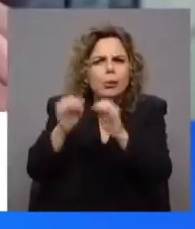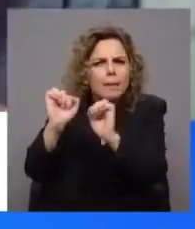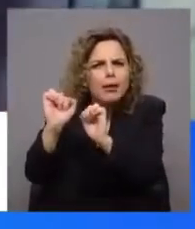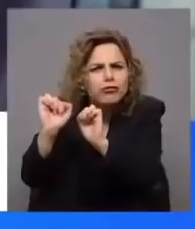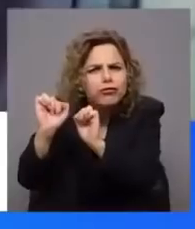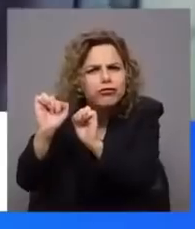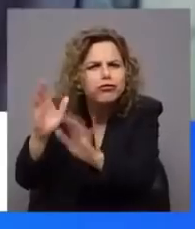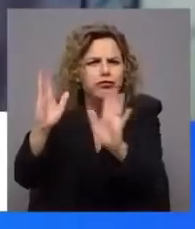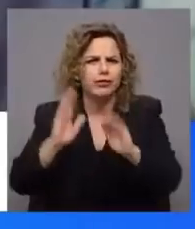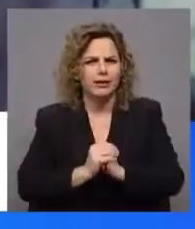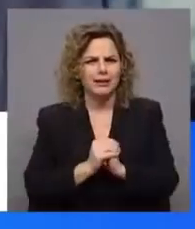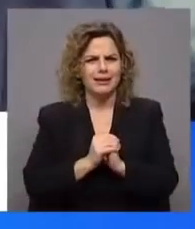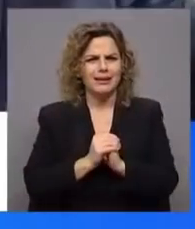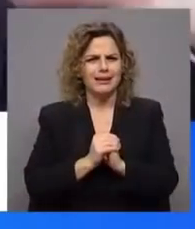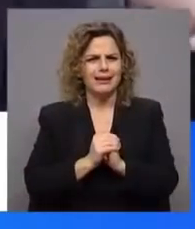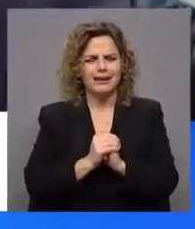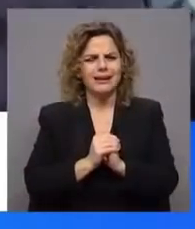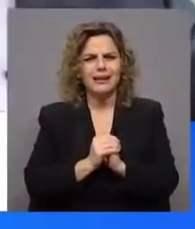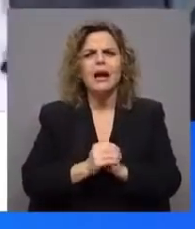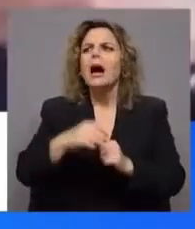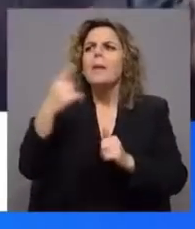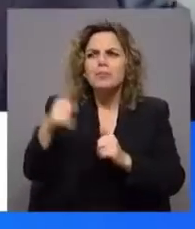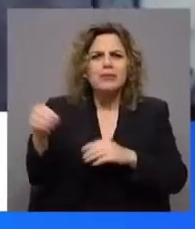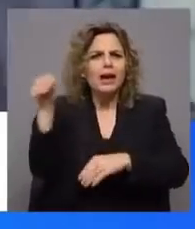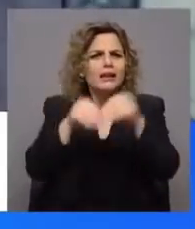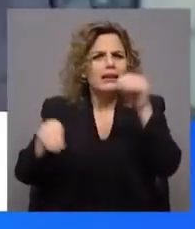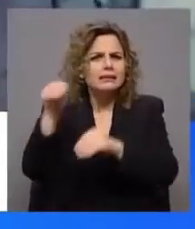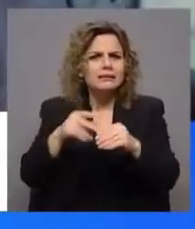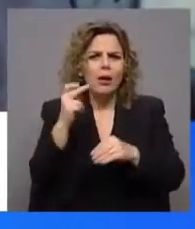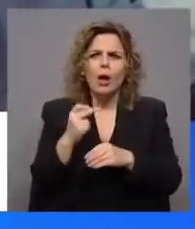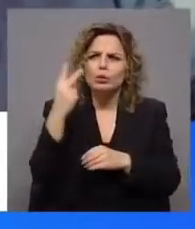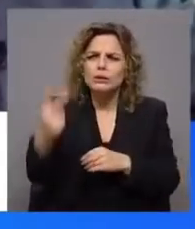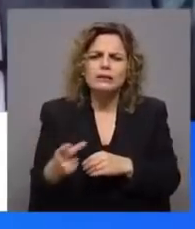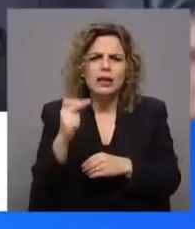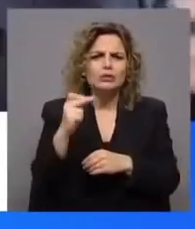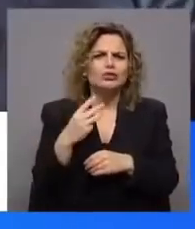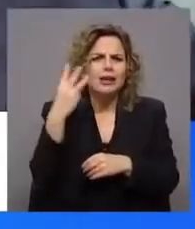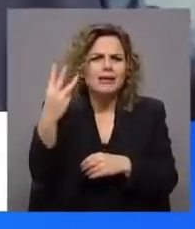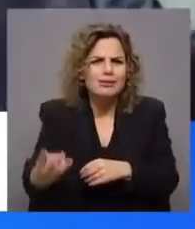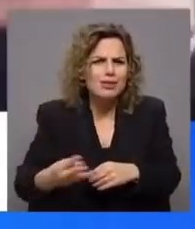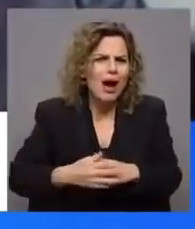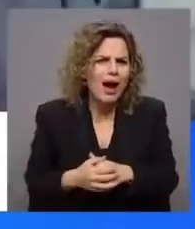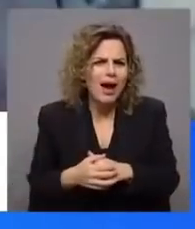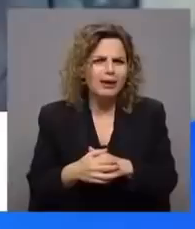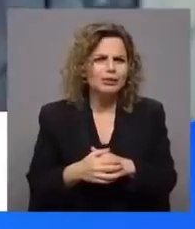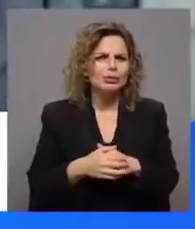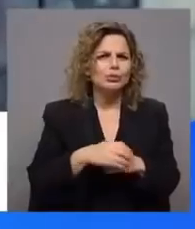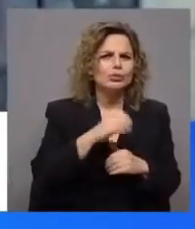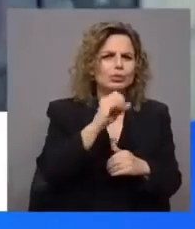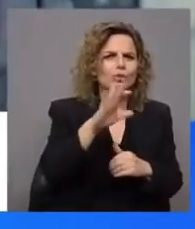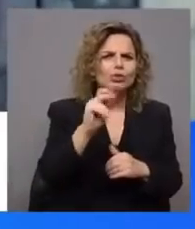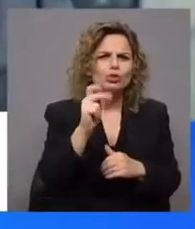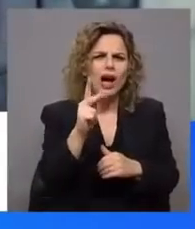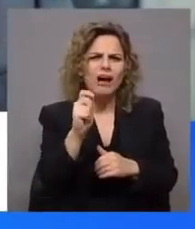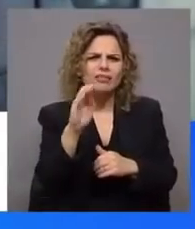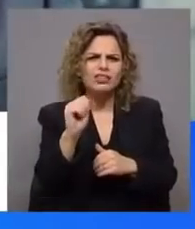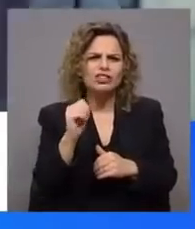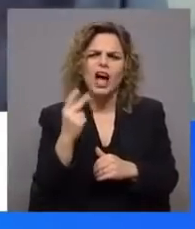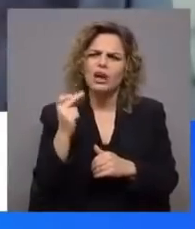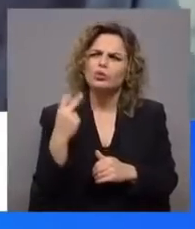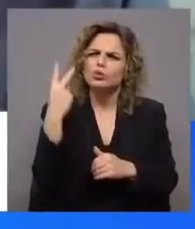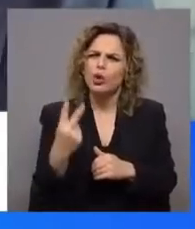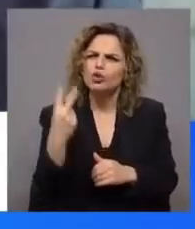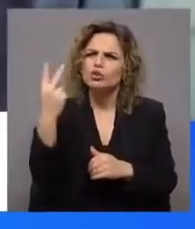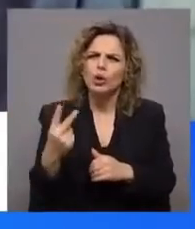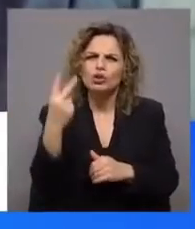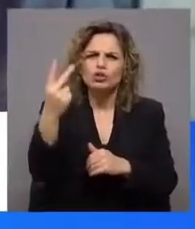Pedro. O povo da Venezuela tem eleição a cada 2 anos, a cada 3 anos. O Chávez fazia um referendo a cada 2 anos.